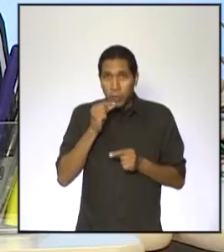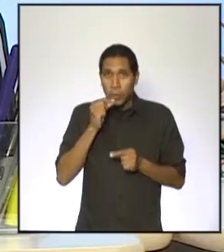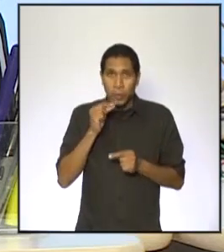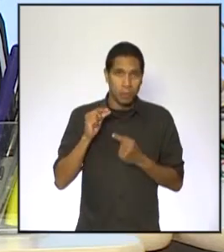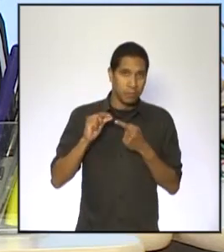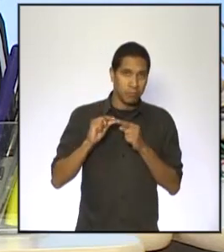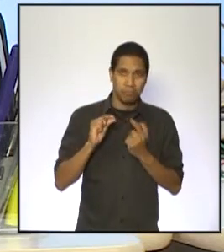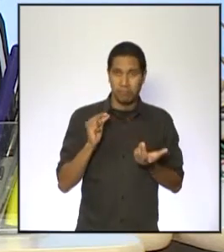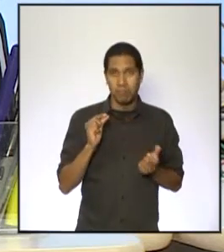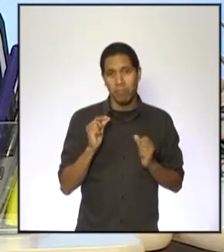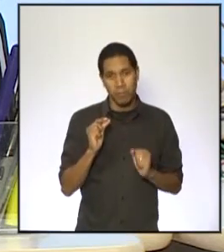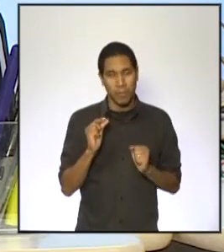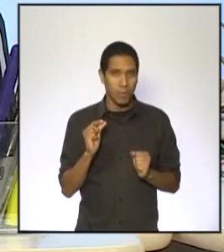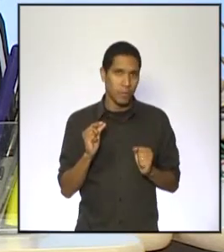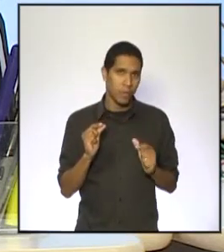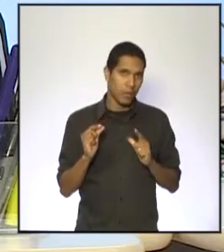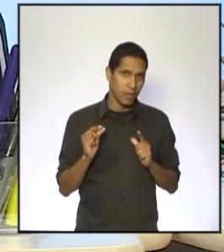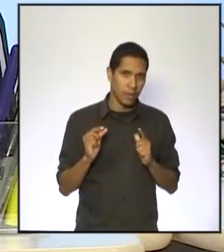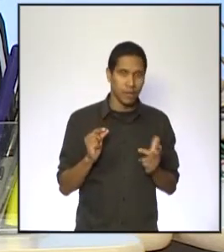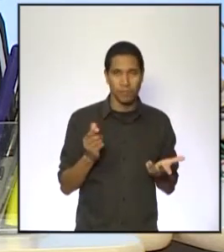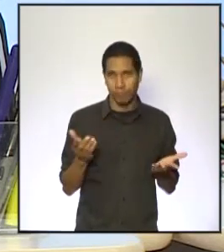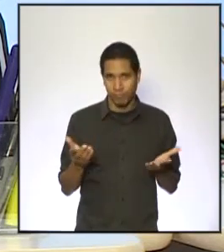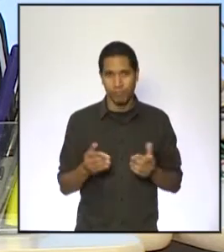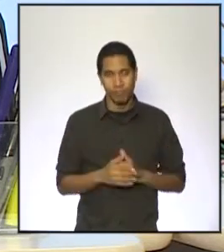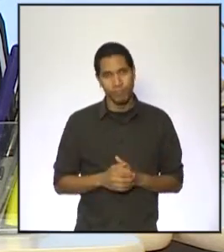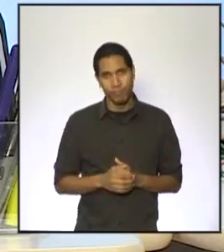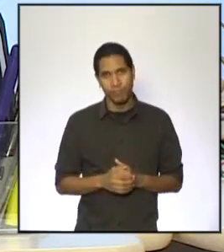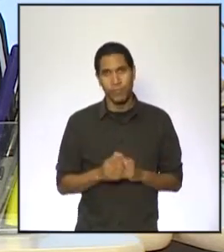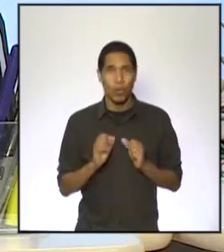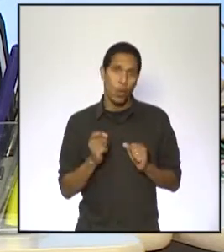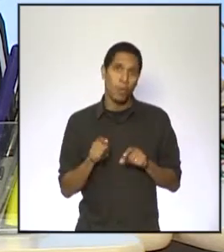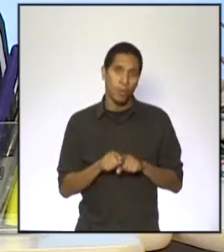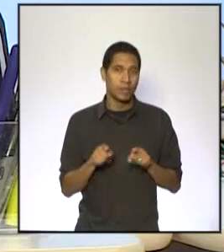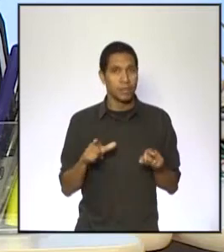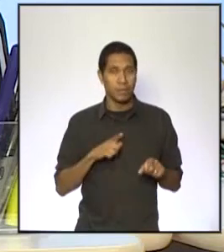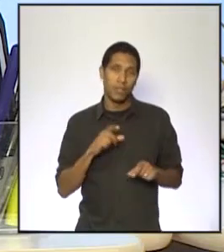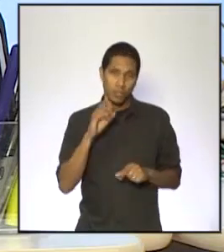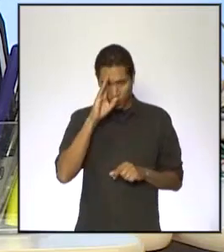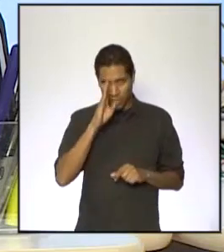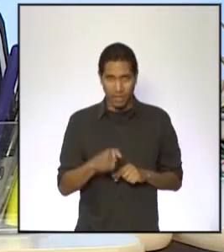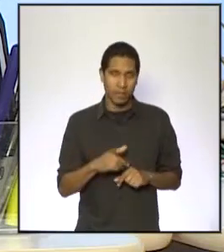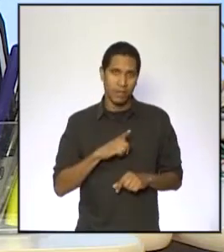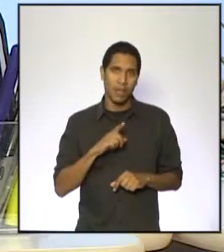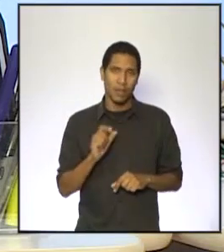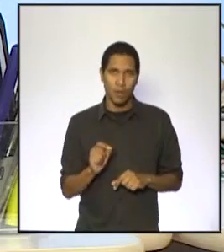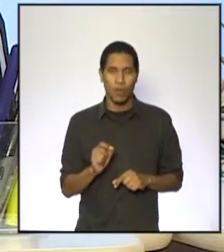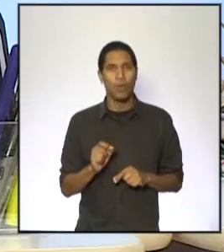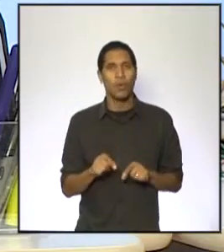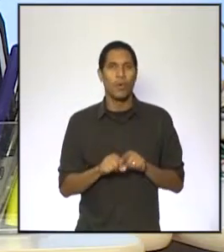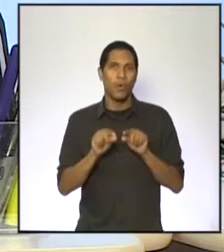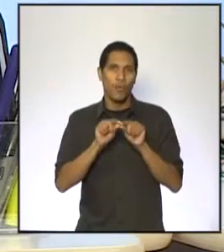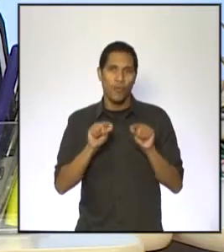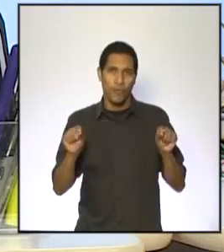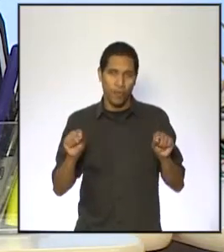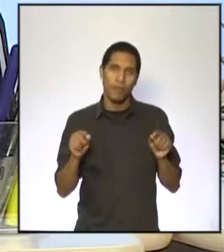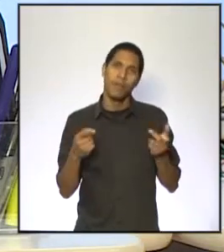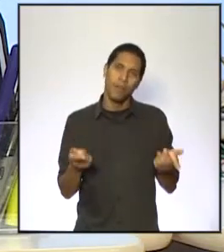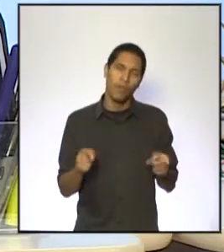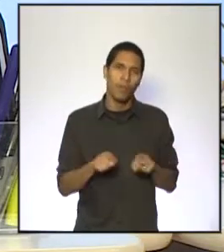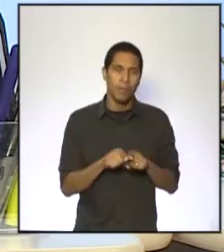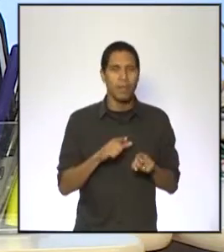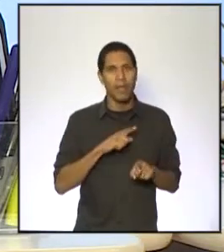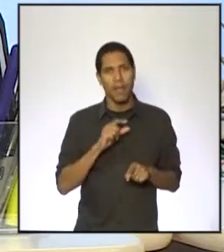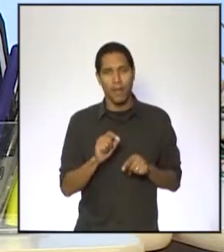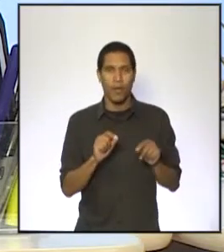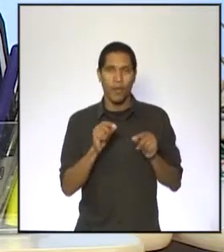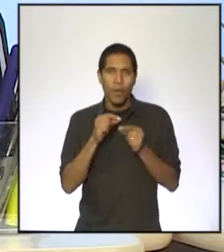tiver, não tem problema, pode pegar e colar direto o barbante. O canudo ele facilita o abrir e o fechar dessa